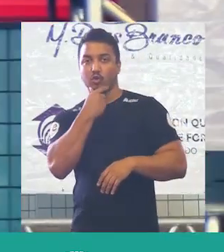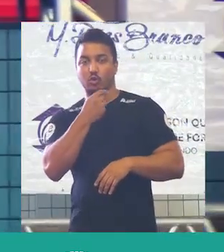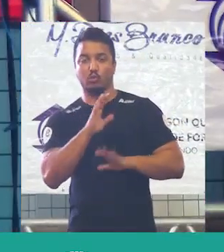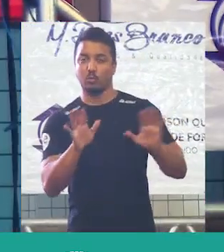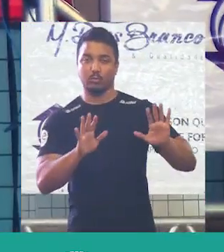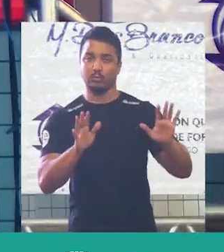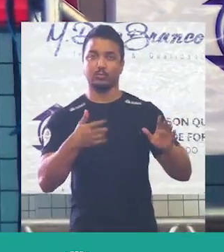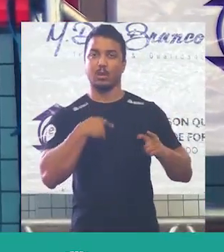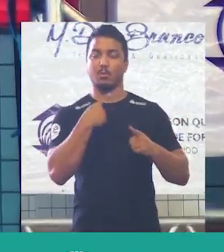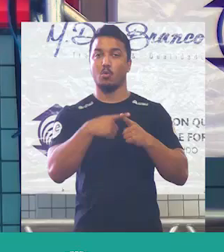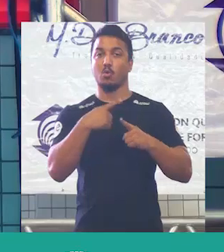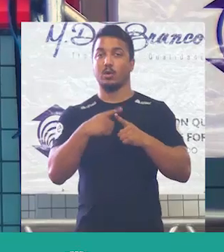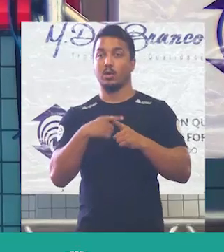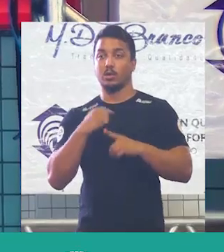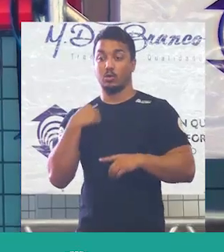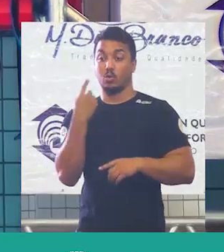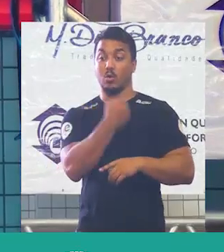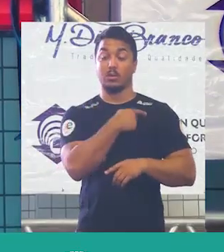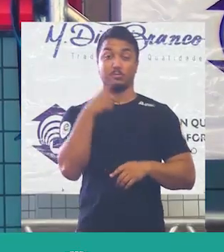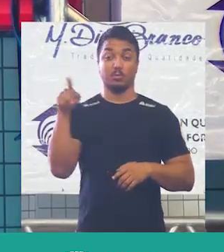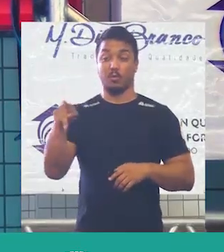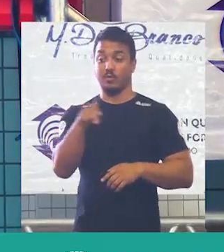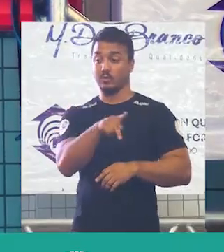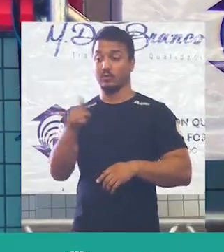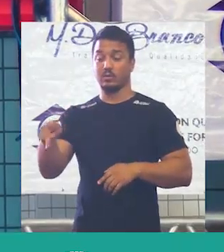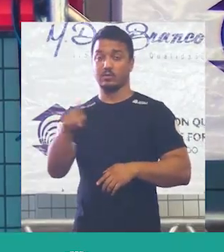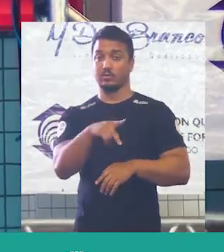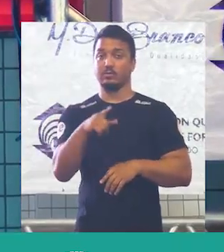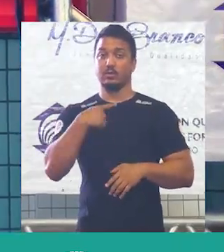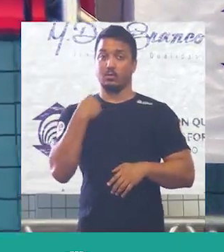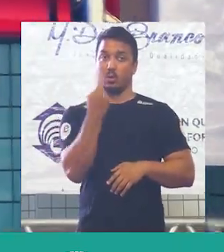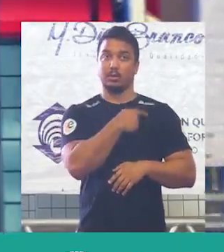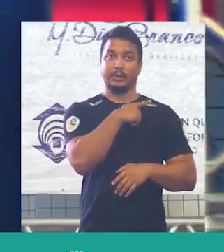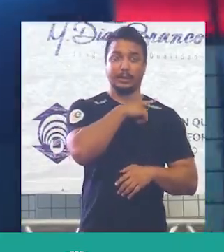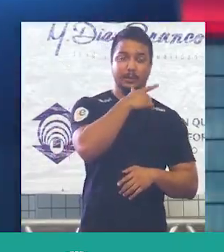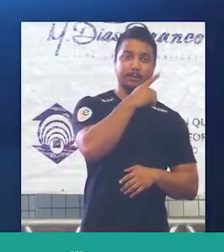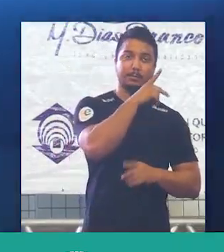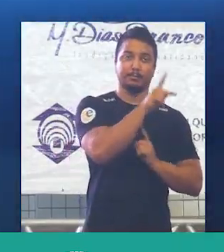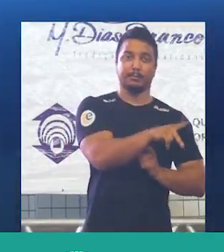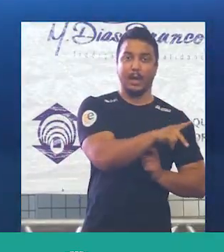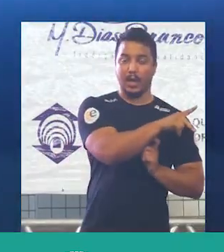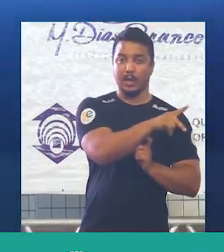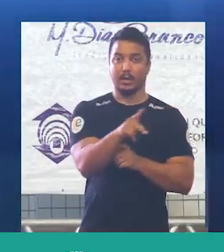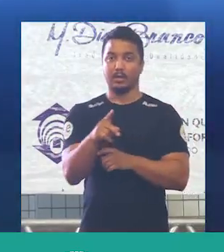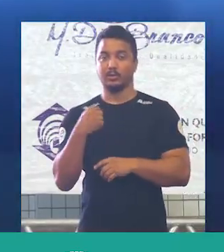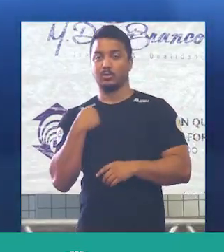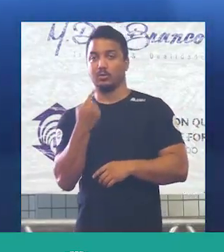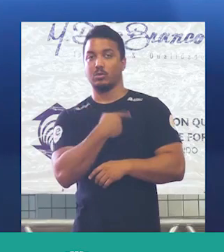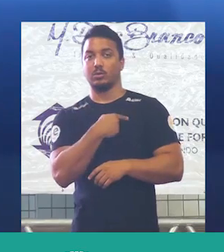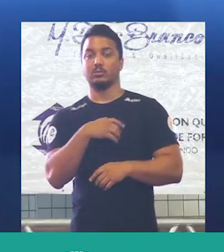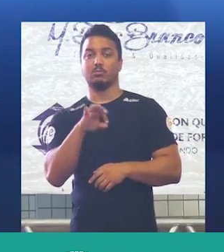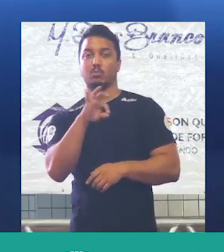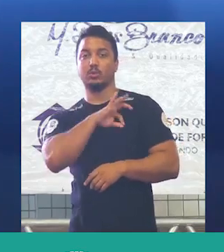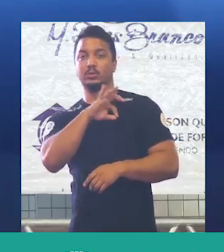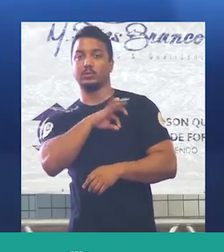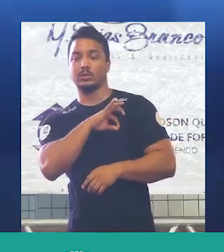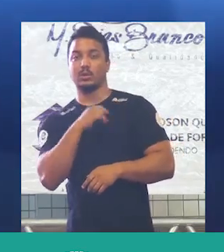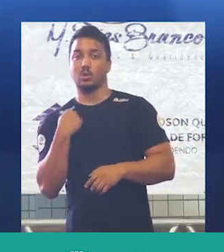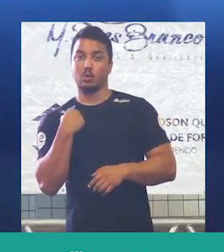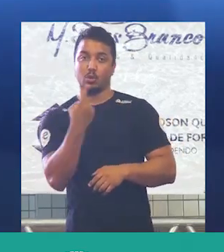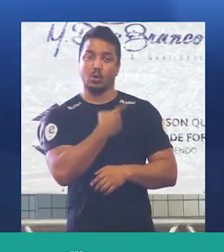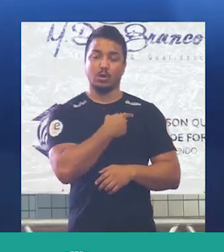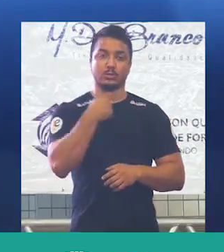mesmo porque nós professores, nós padres, nós policiais,